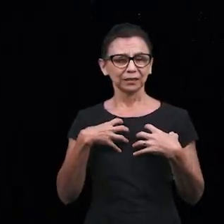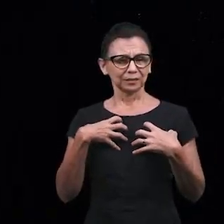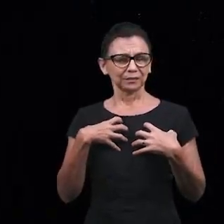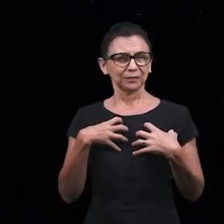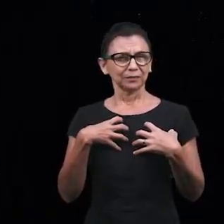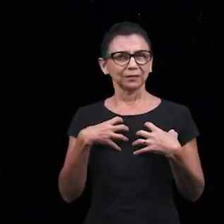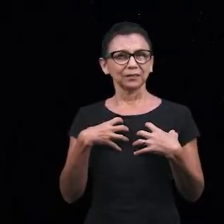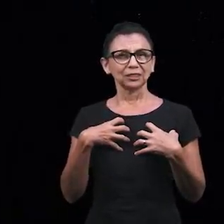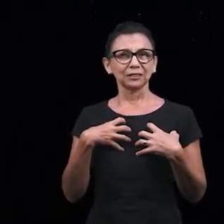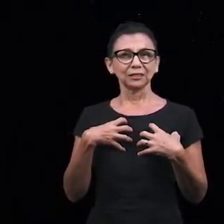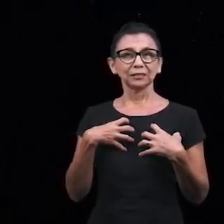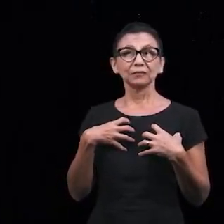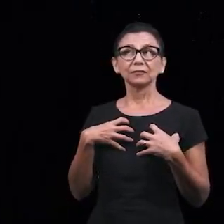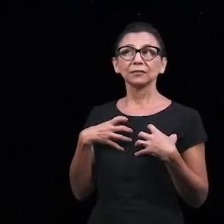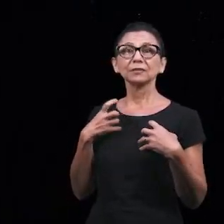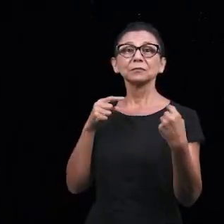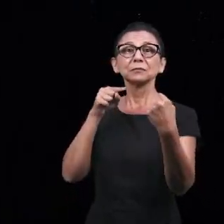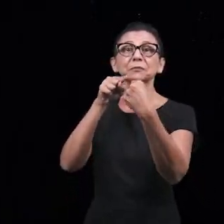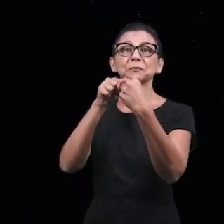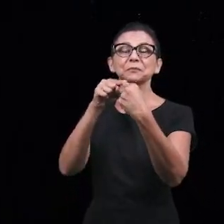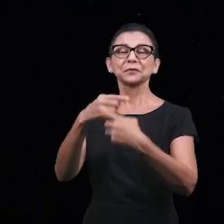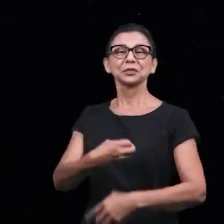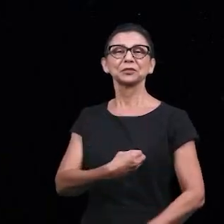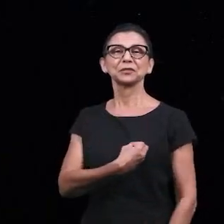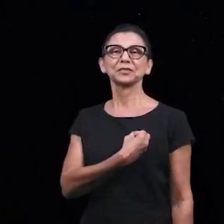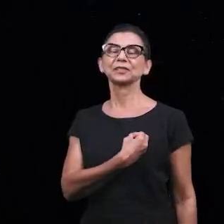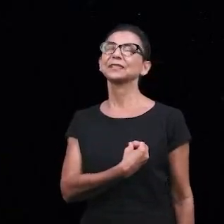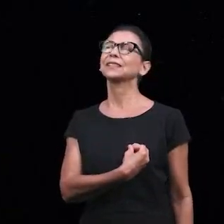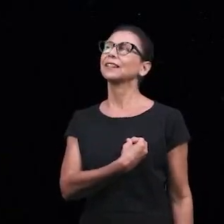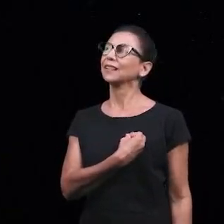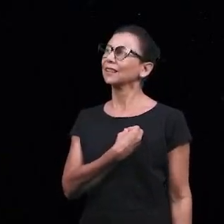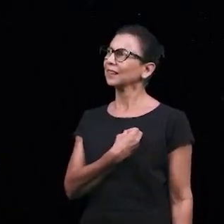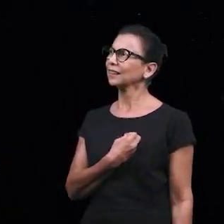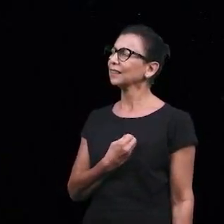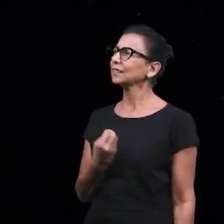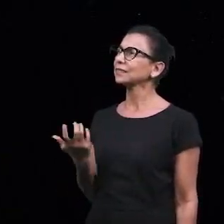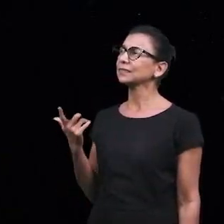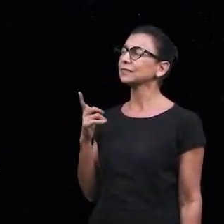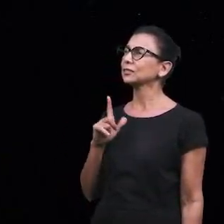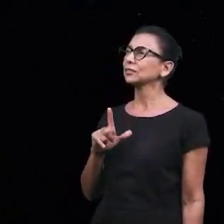feridas e traz sentido à vida.